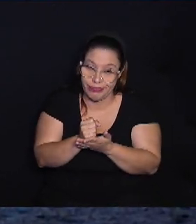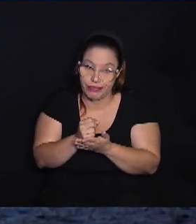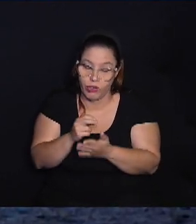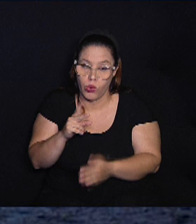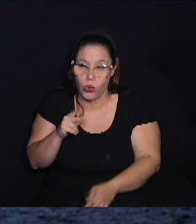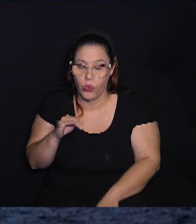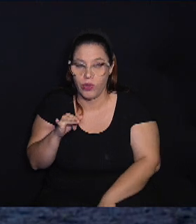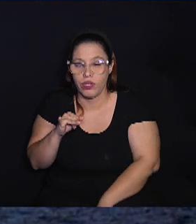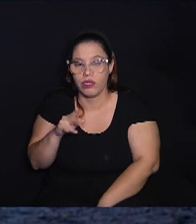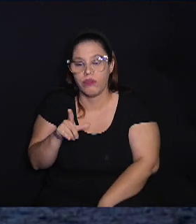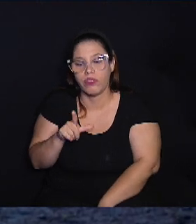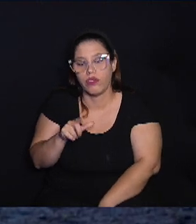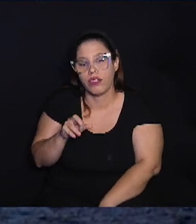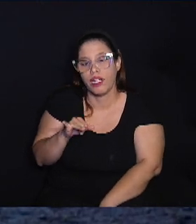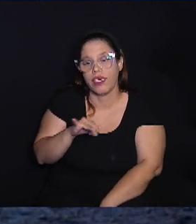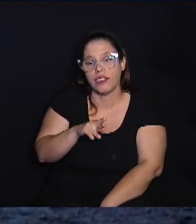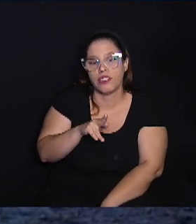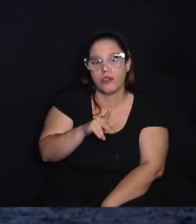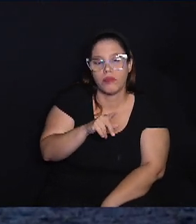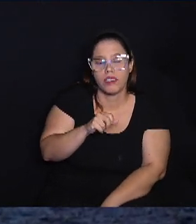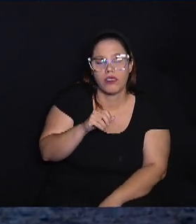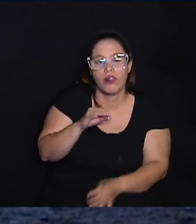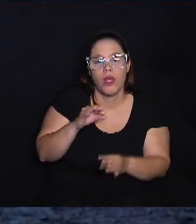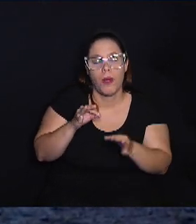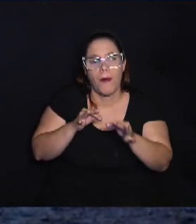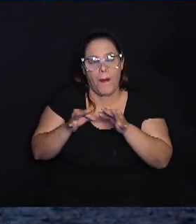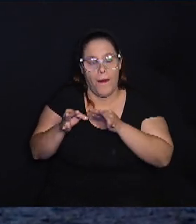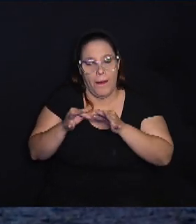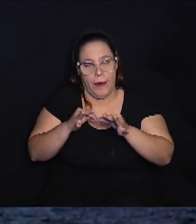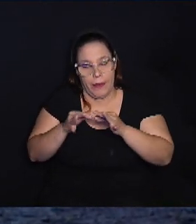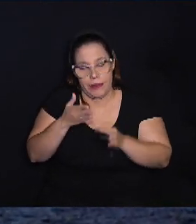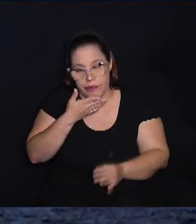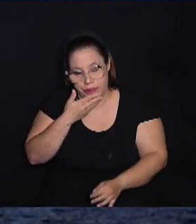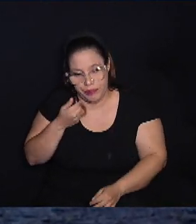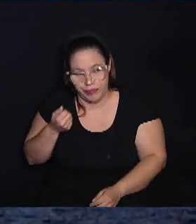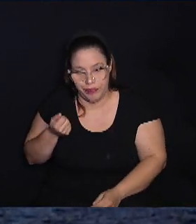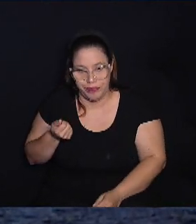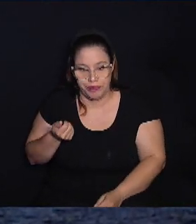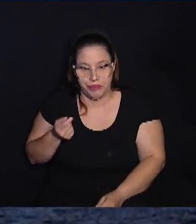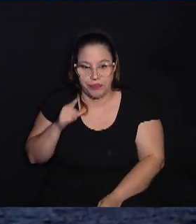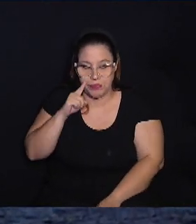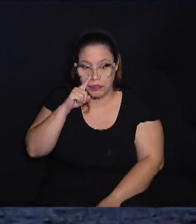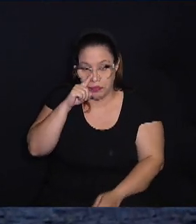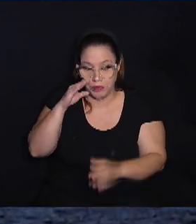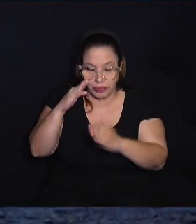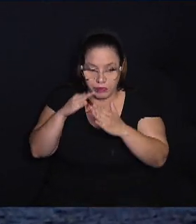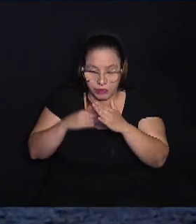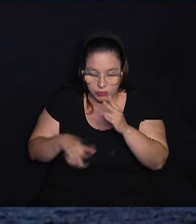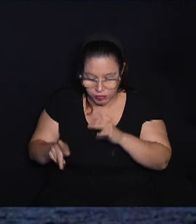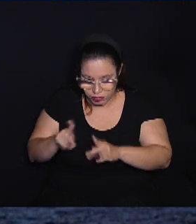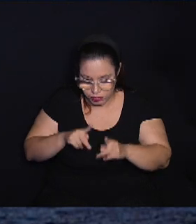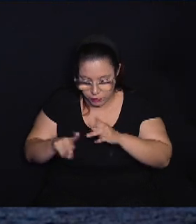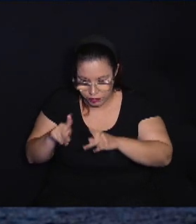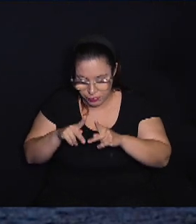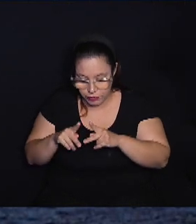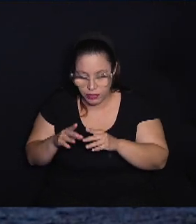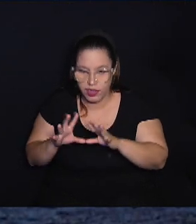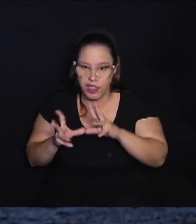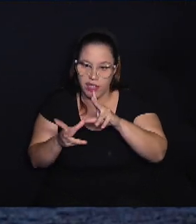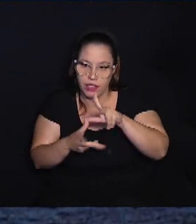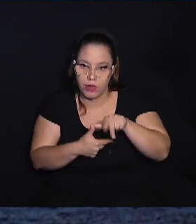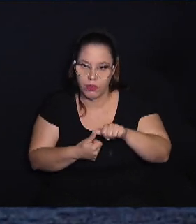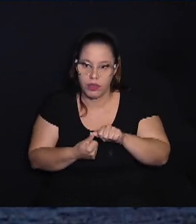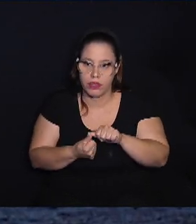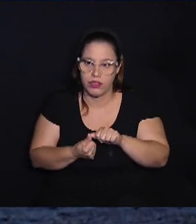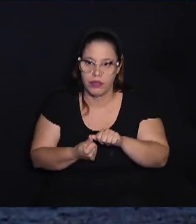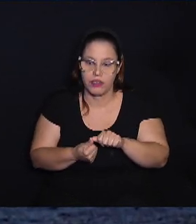poder prever melhor os riscos e preparar as medidas para minimizar os impactos à população e ao planeta de forma